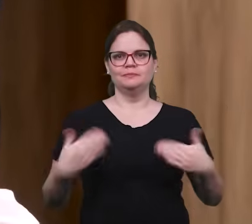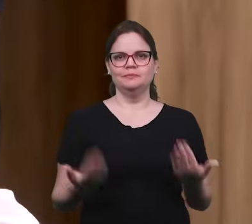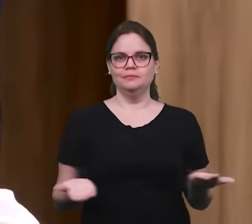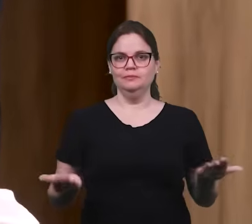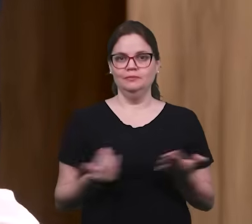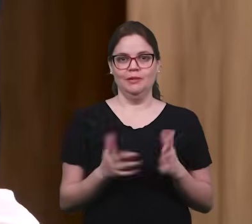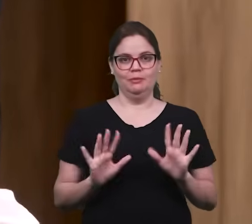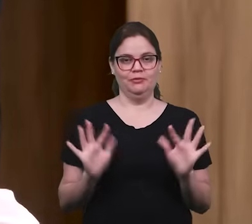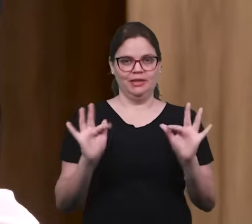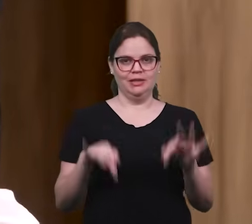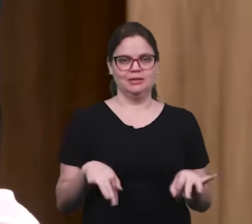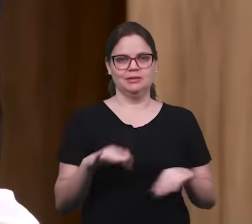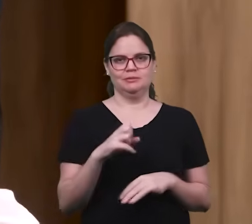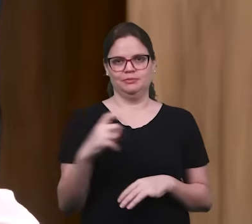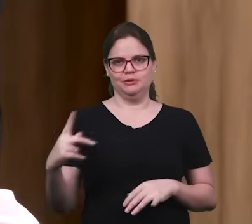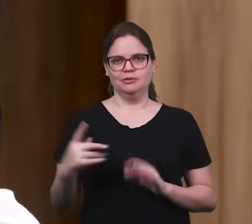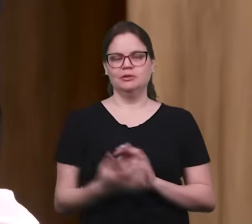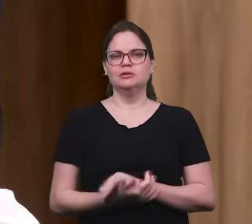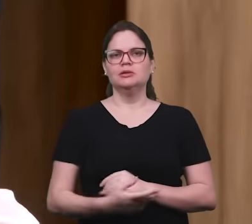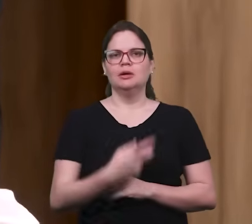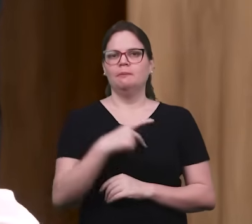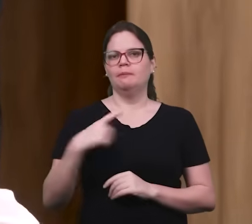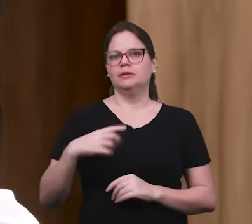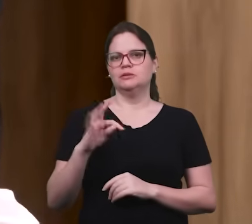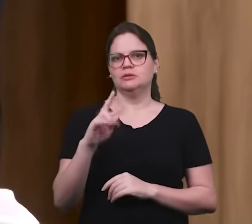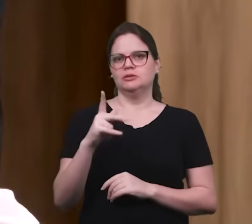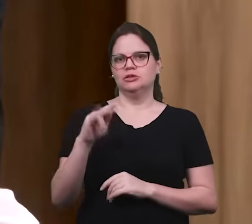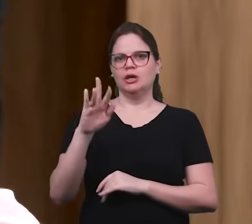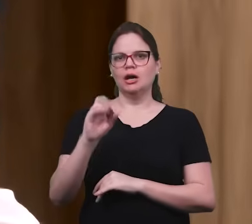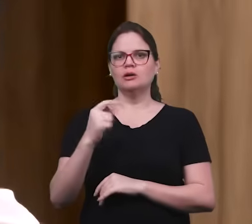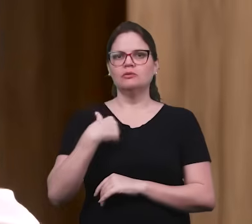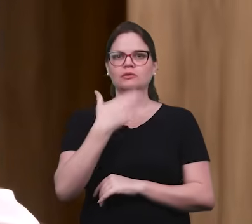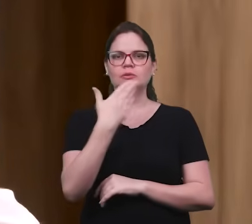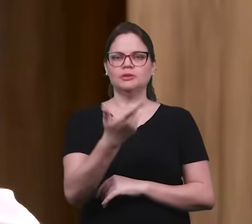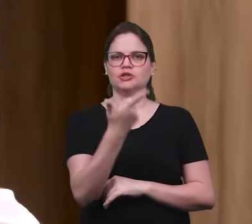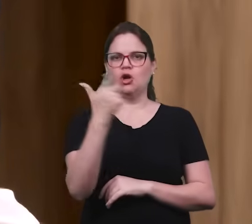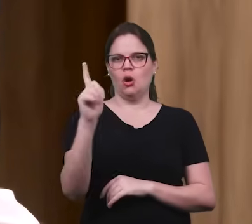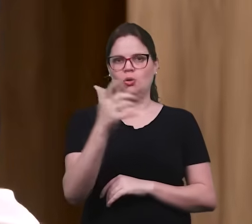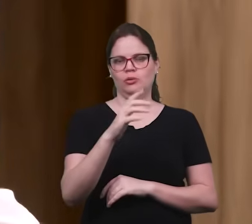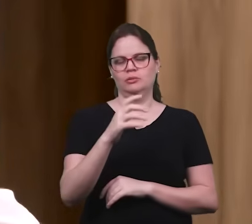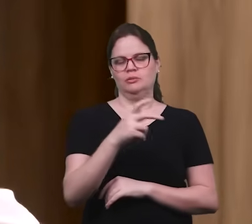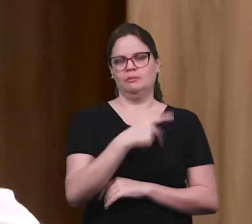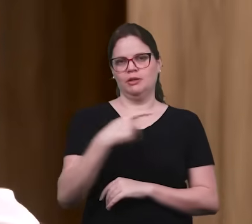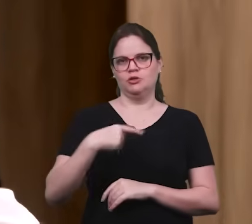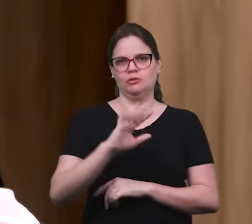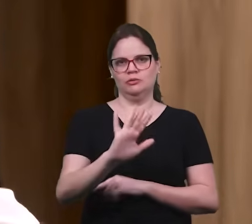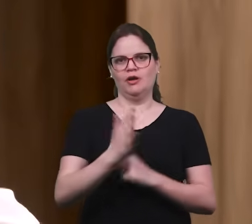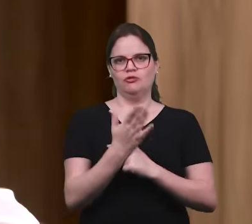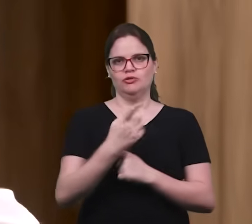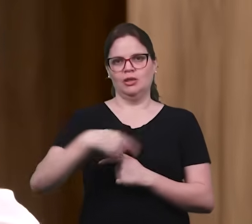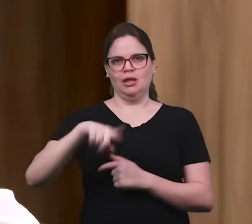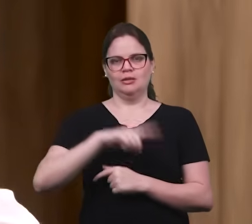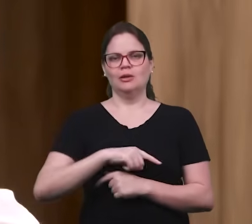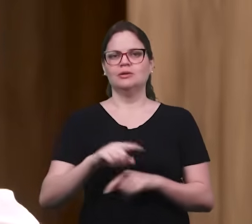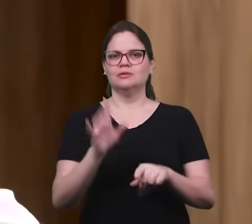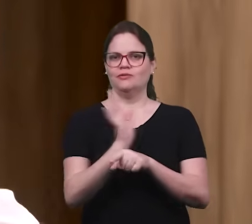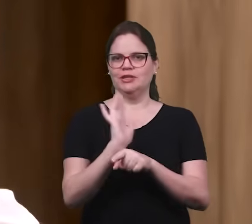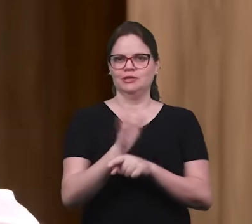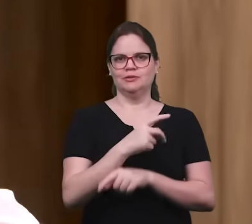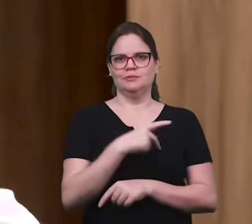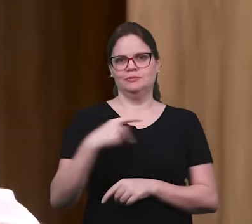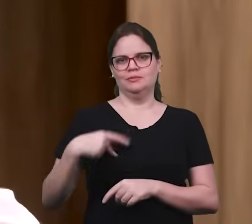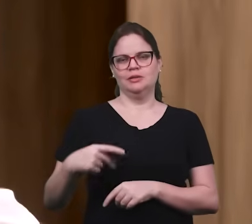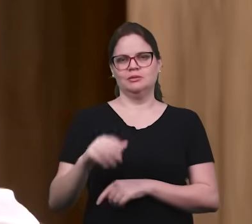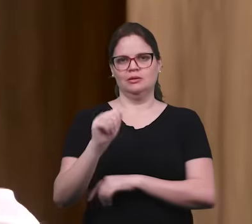do final desse episódio, Pastor Tiago. Vou pedir aqui a participação de mais um membro do Grupo Ciência e Fé, Pastor Alexander